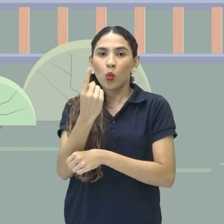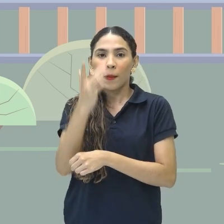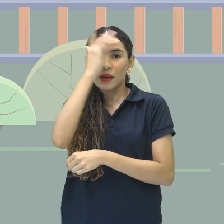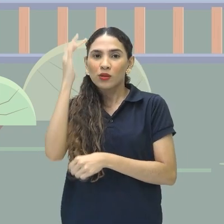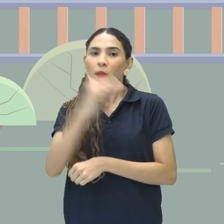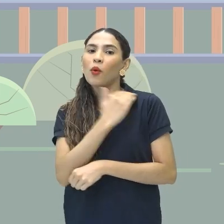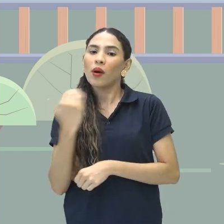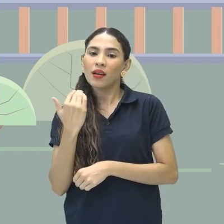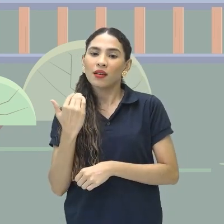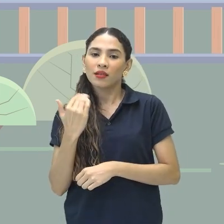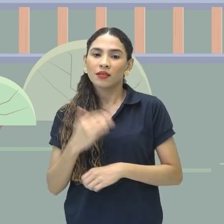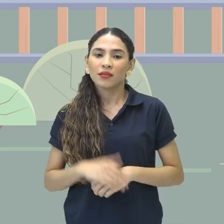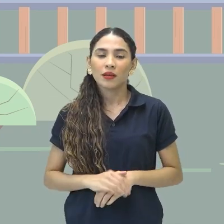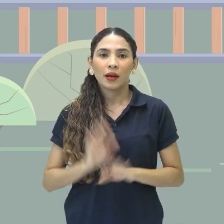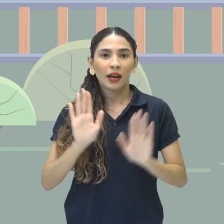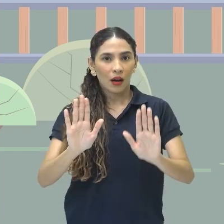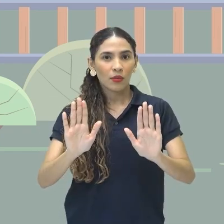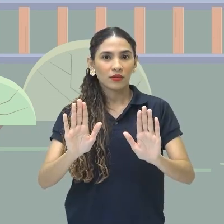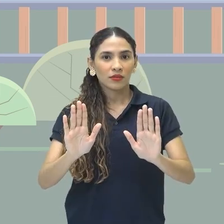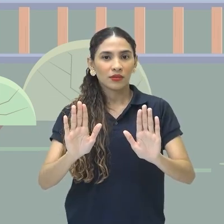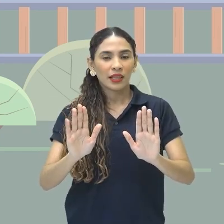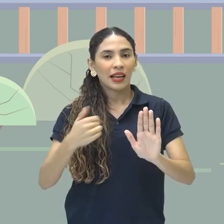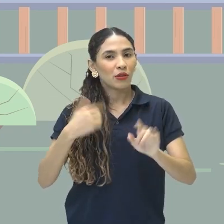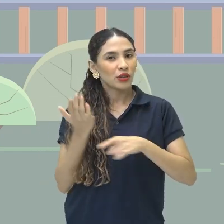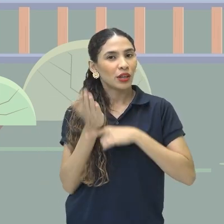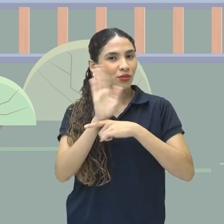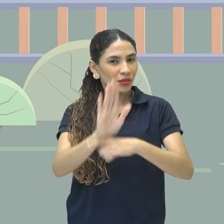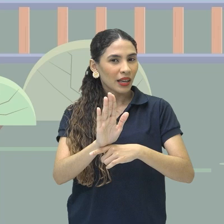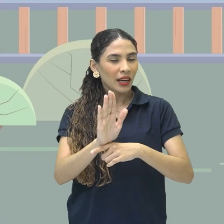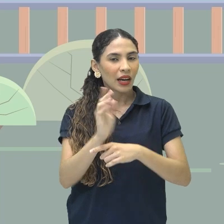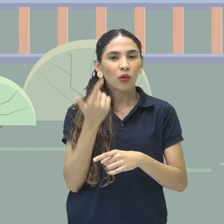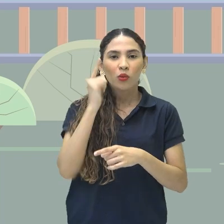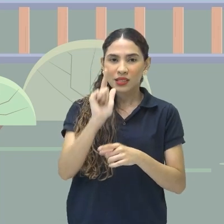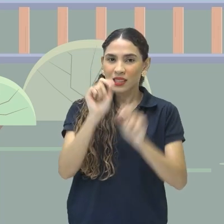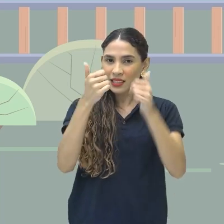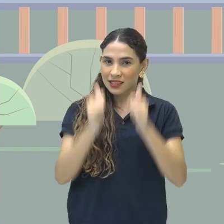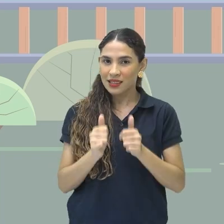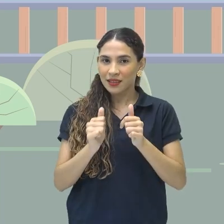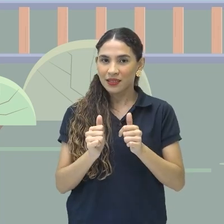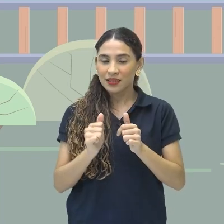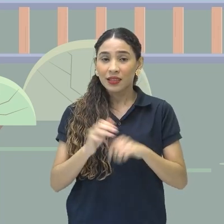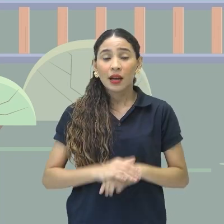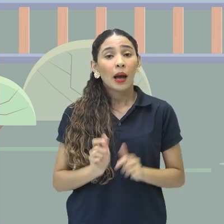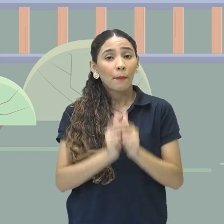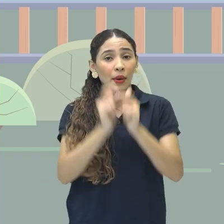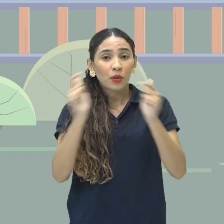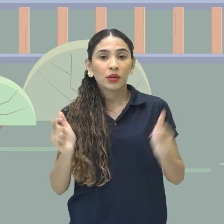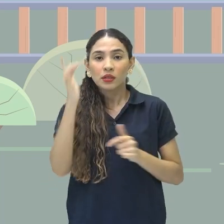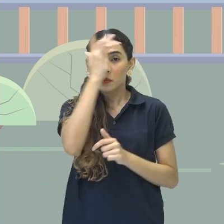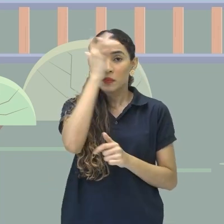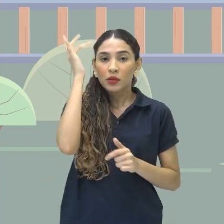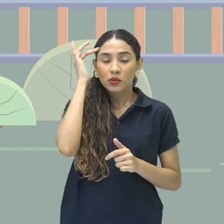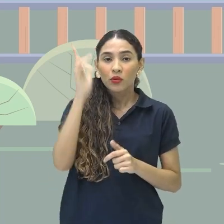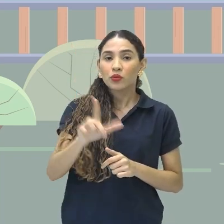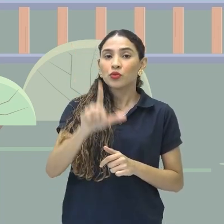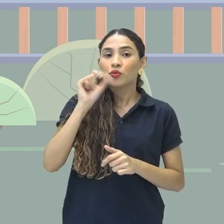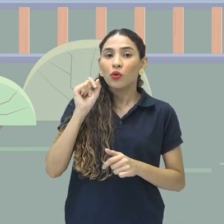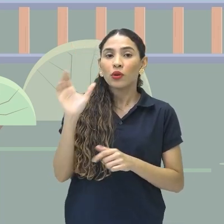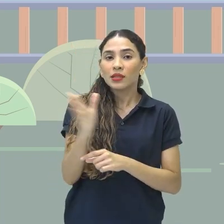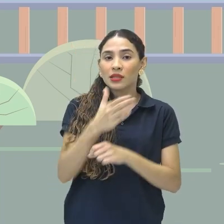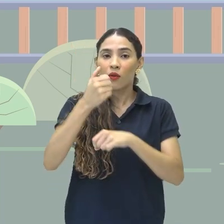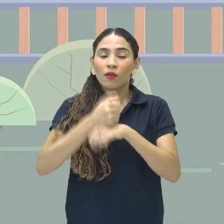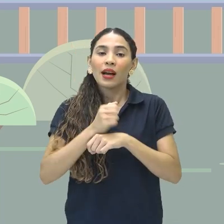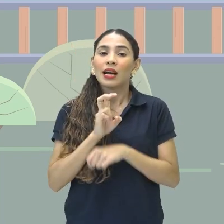pessoa? Pera, vou te ajudar a considerar isso. A maioria das pessoas escolhe salvar as